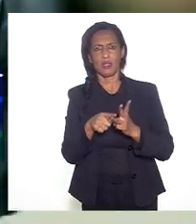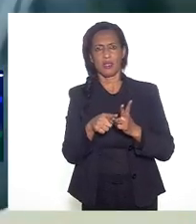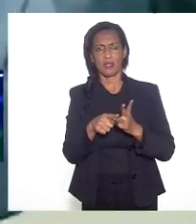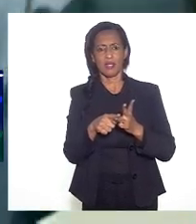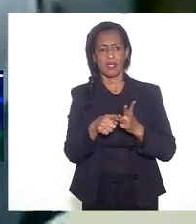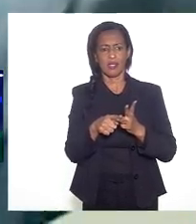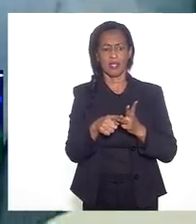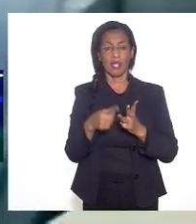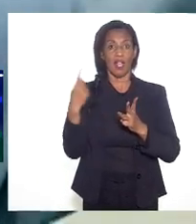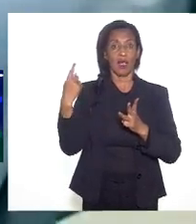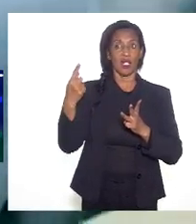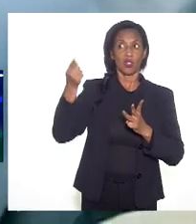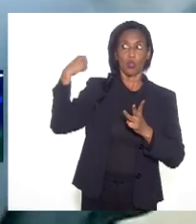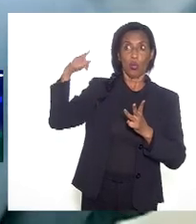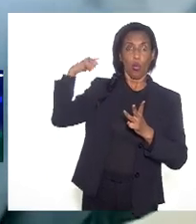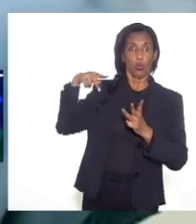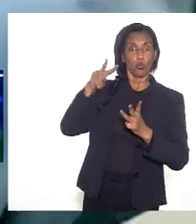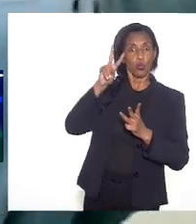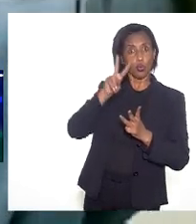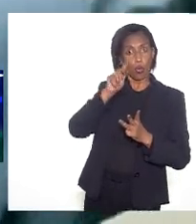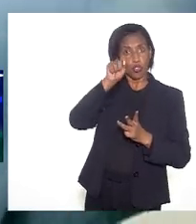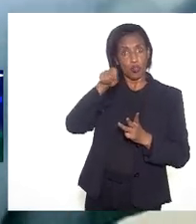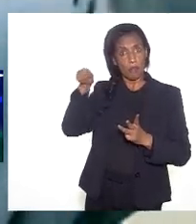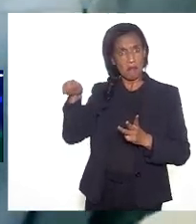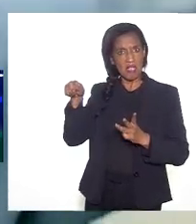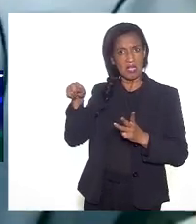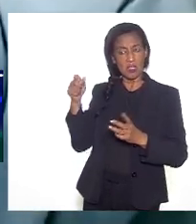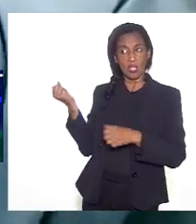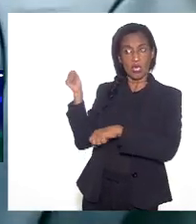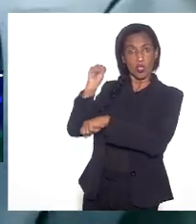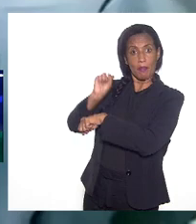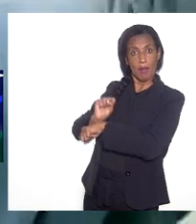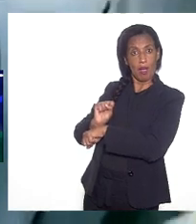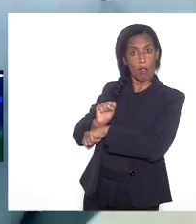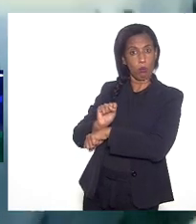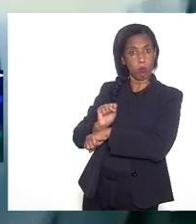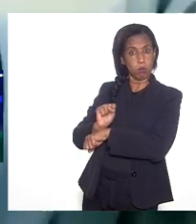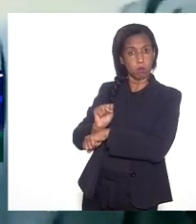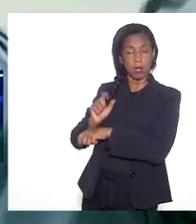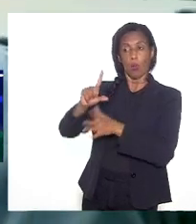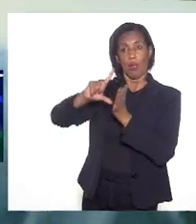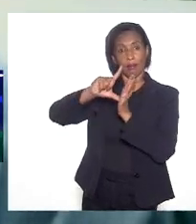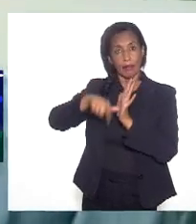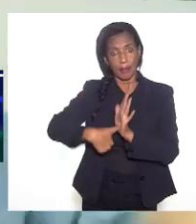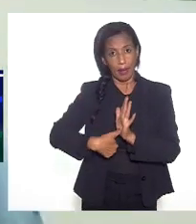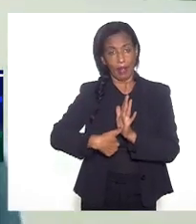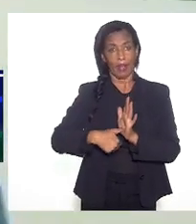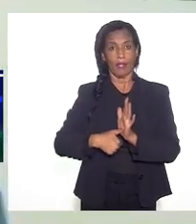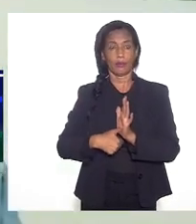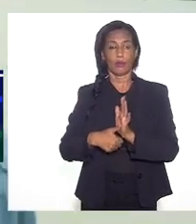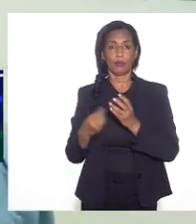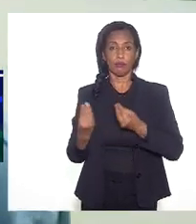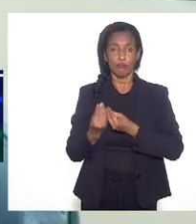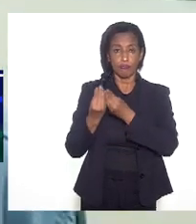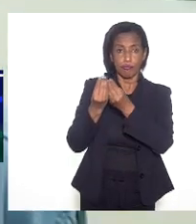Aqueles 2 meses que eles deixaram pelo atraso de